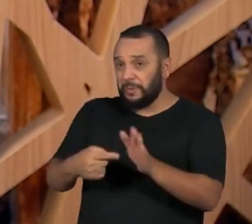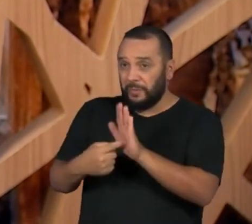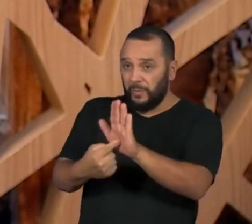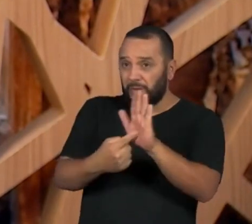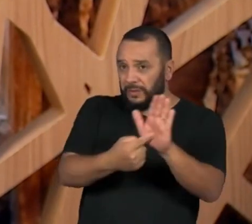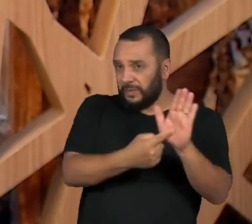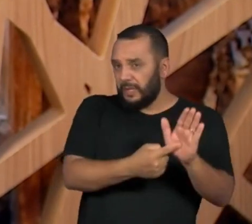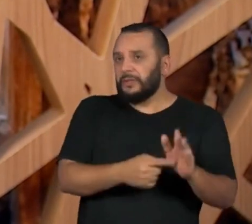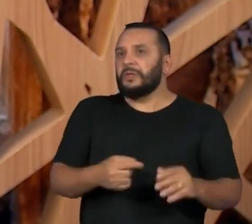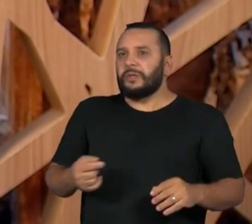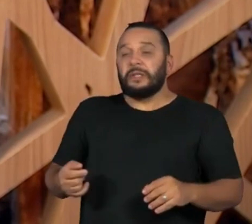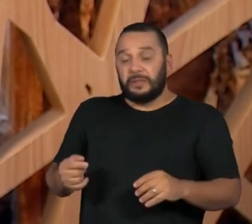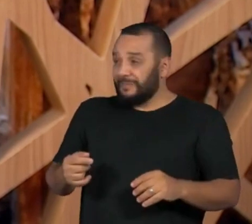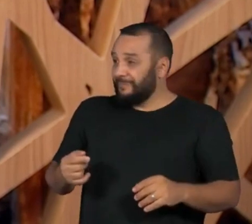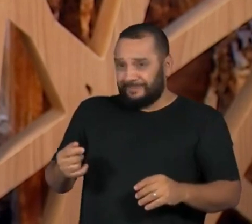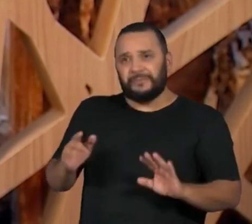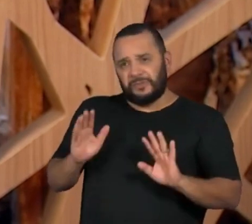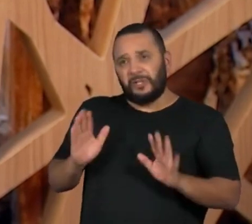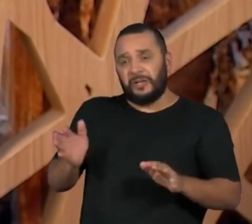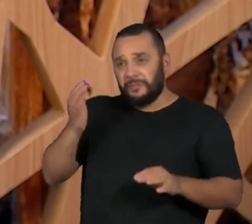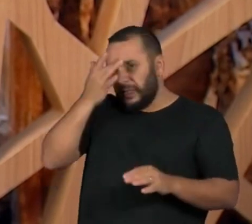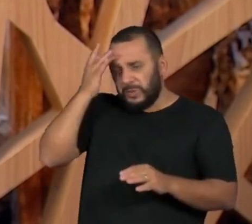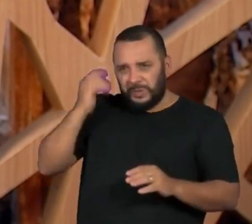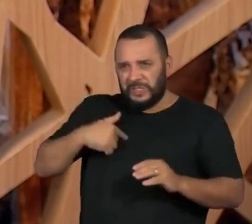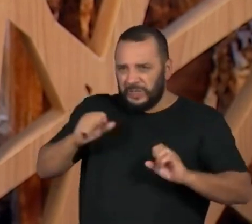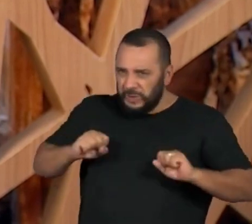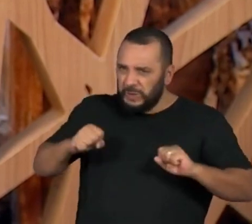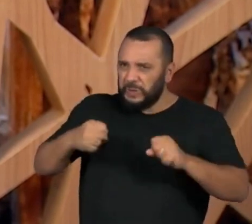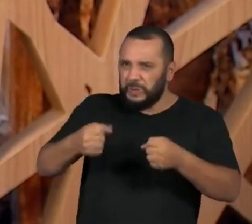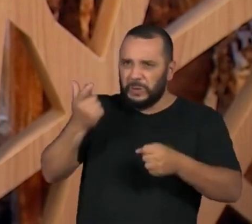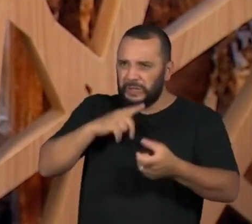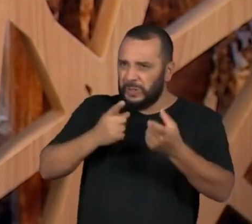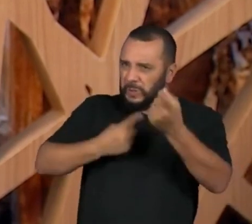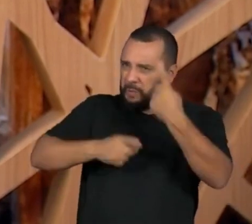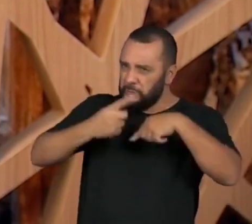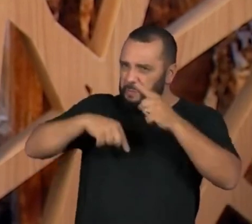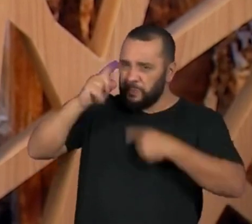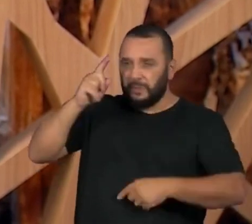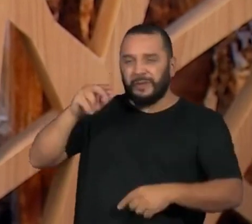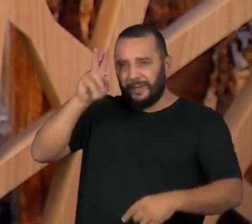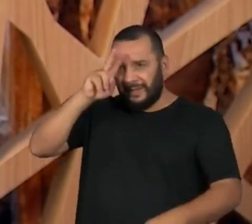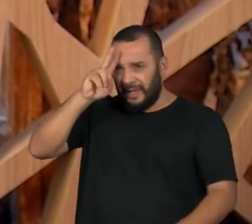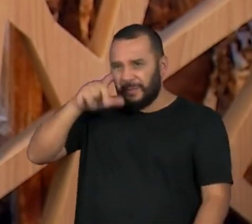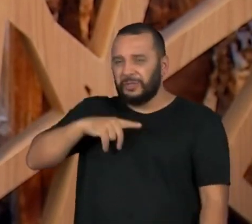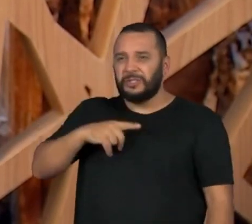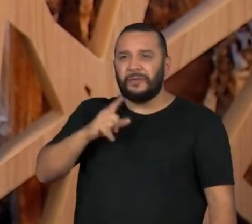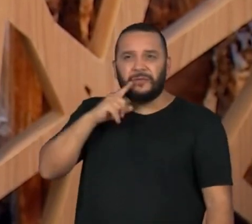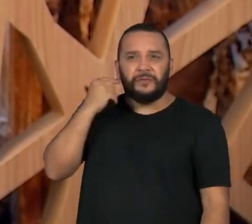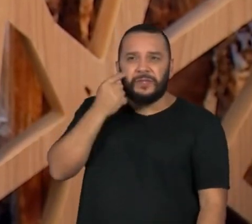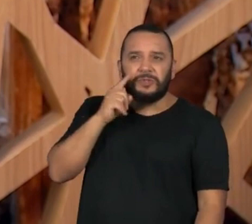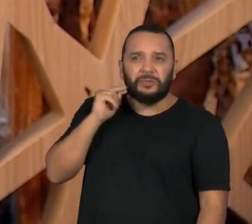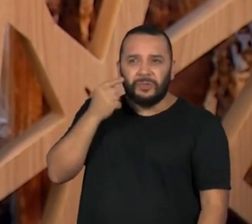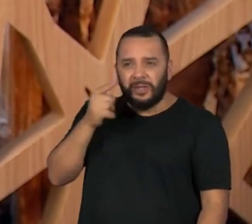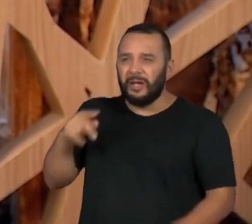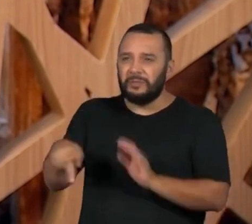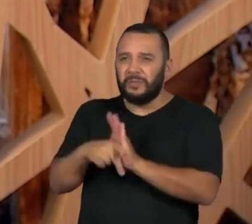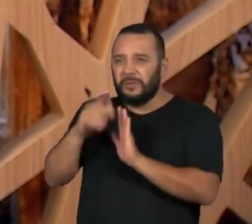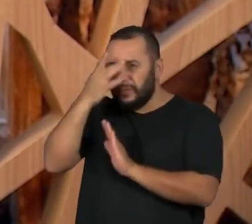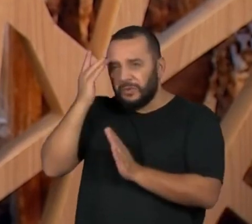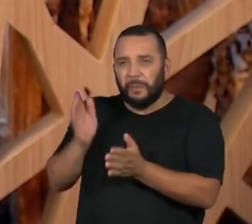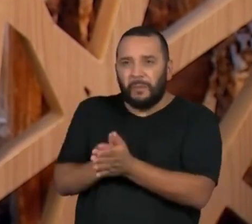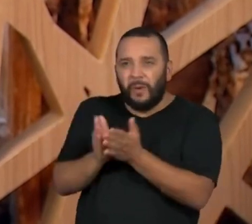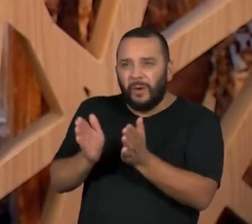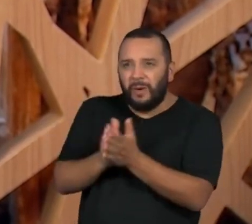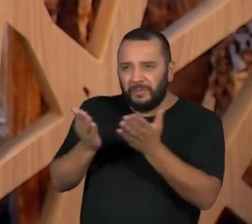seus próprios mesmos buscaram soluções né Nós vamos lembrar dos pré-vestibulares para pessoas carentes as primeiras iniciativas de acesso